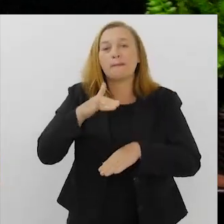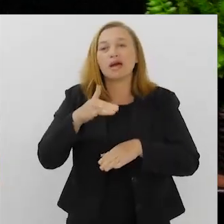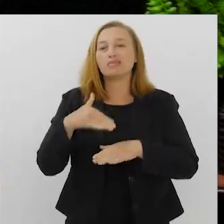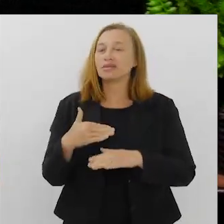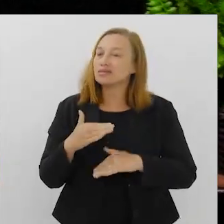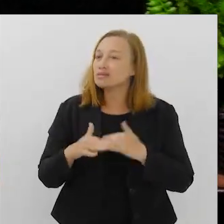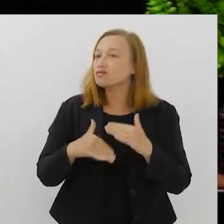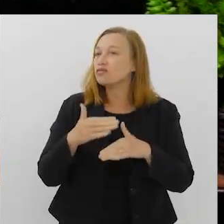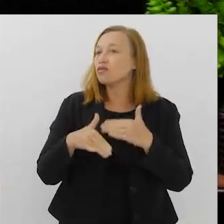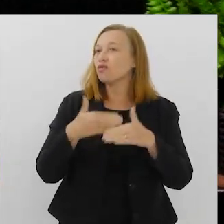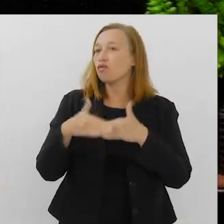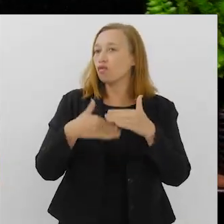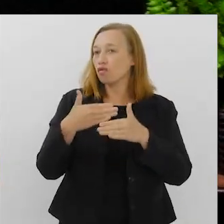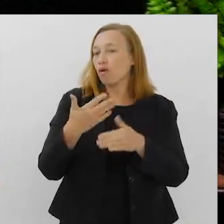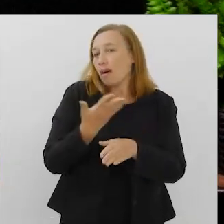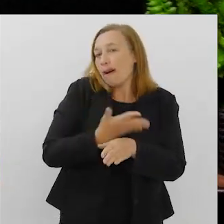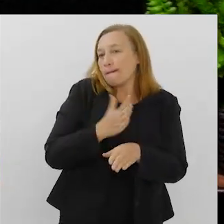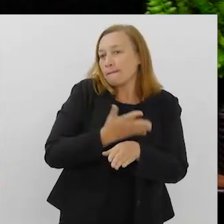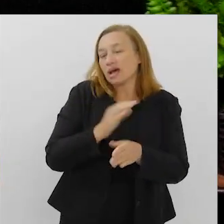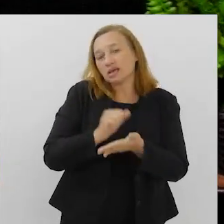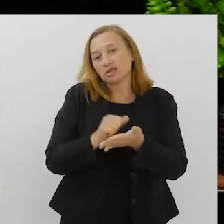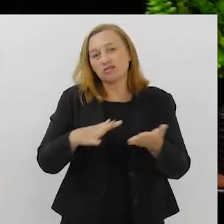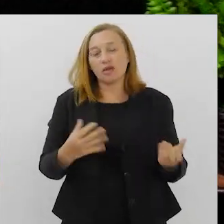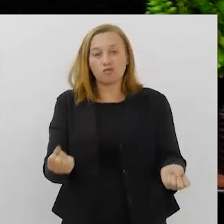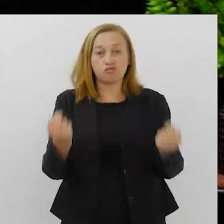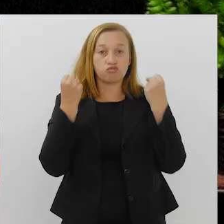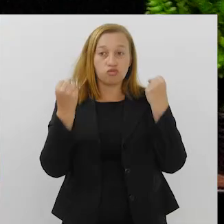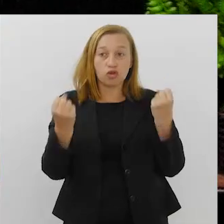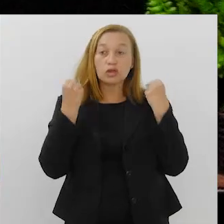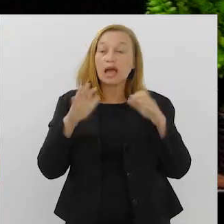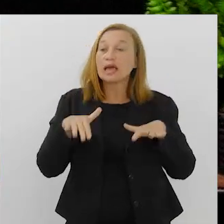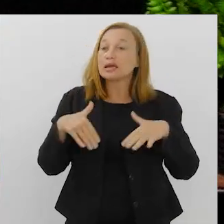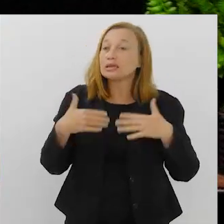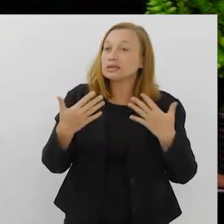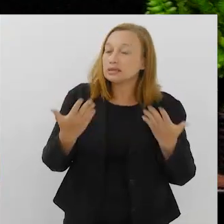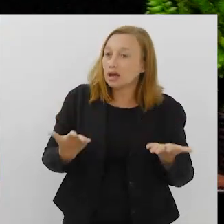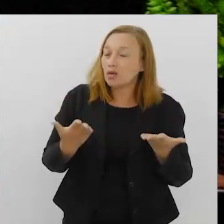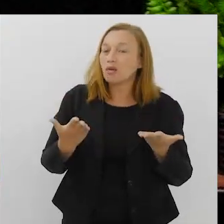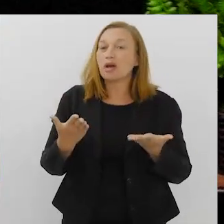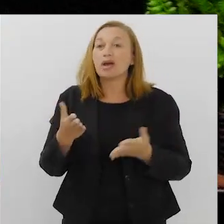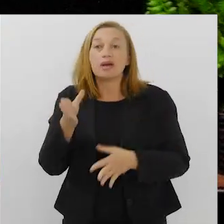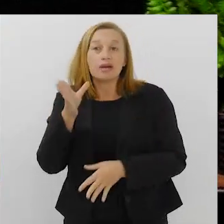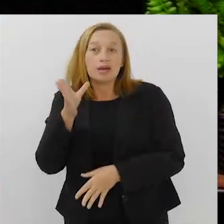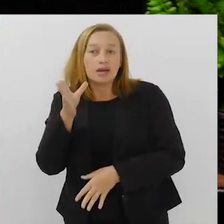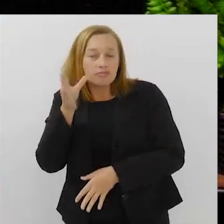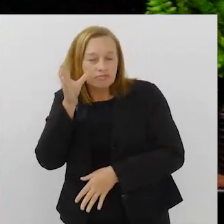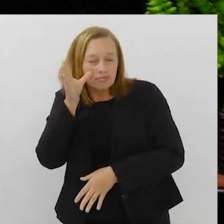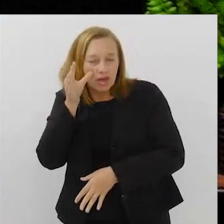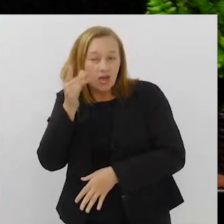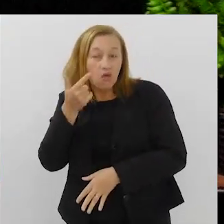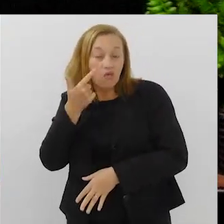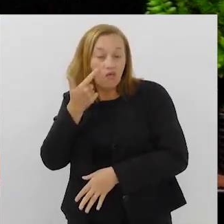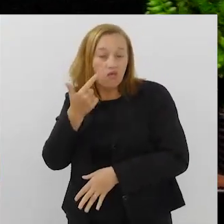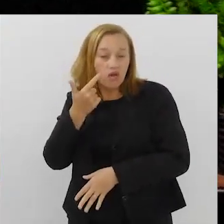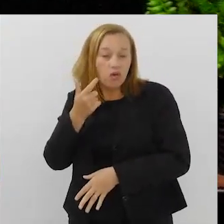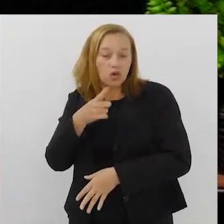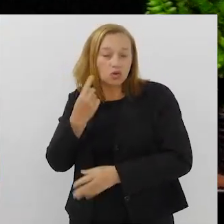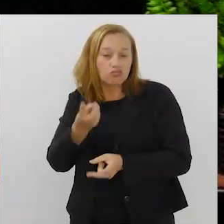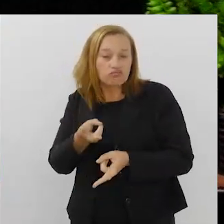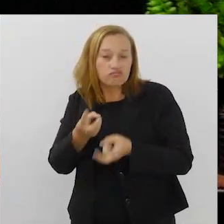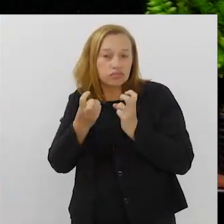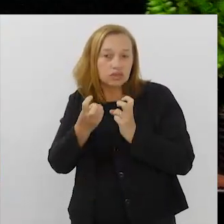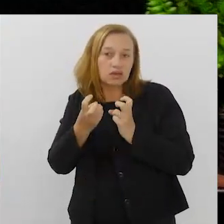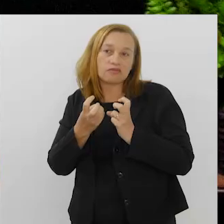precisa desenvolver, né, uma prática de atividade física. Então, é muito, muito interessante a gente ver, né, o que a